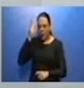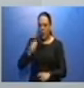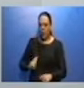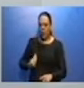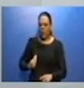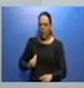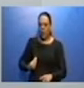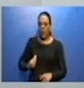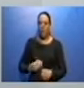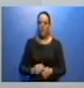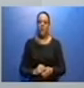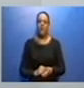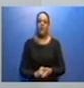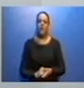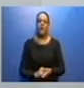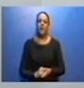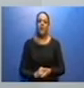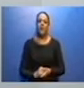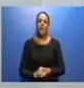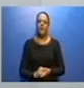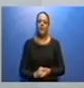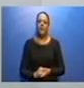campo.